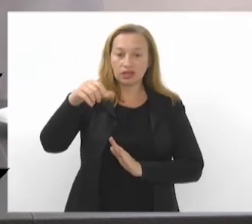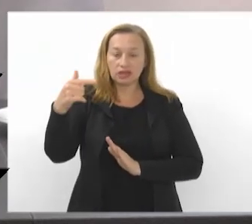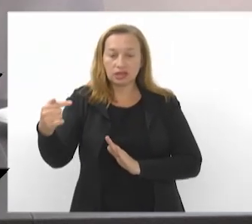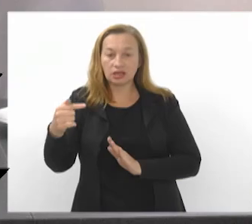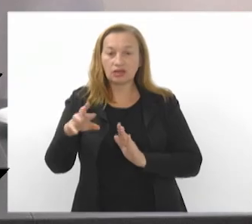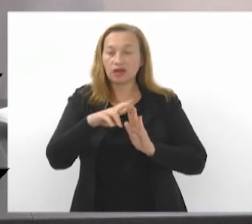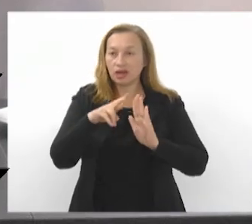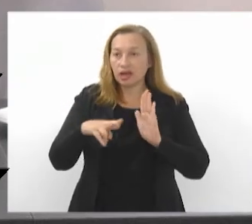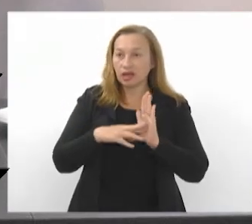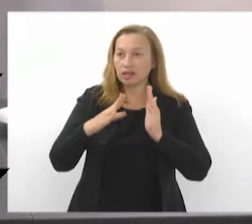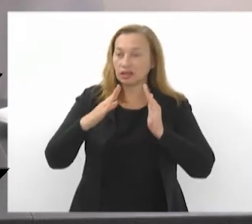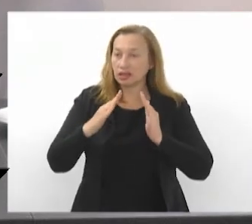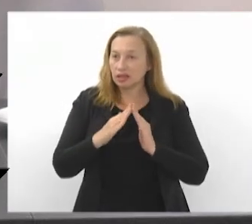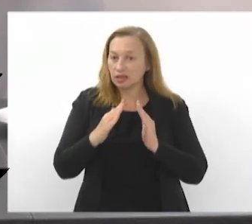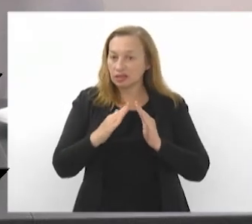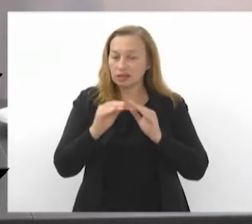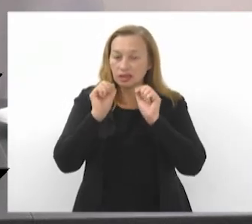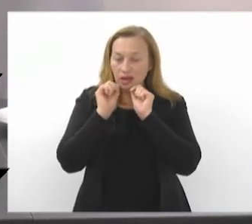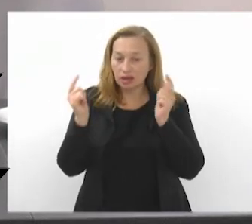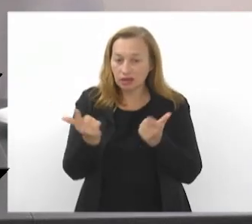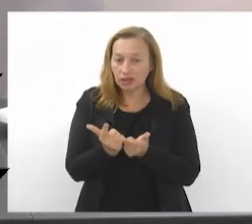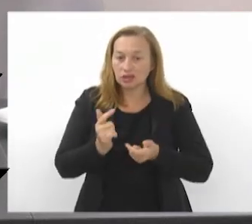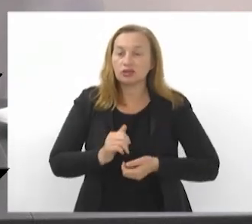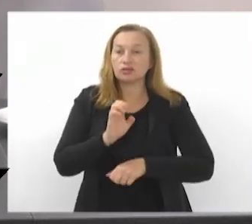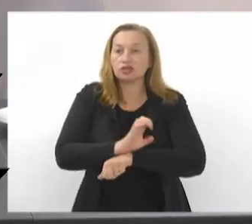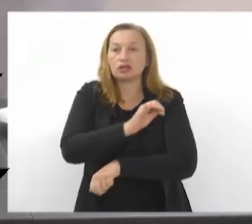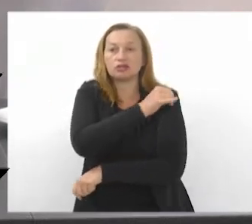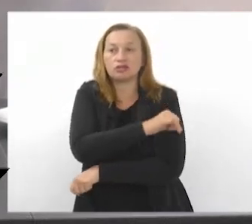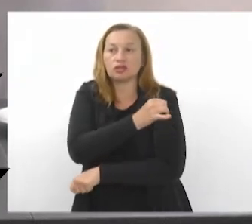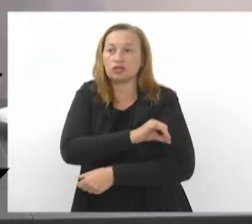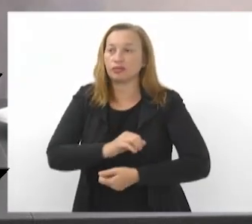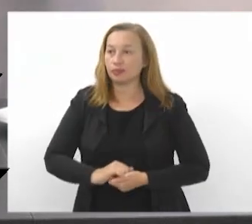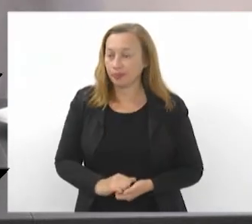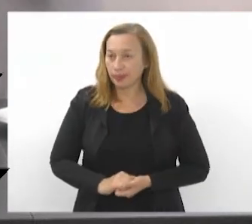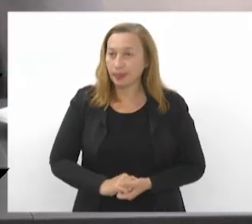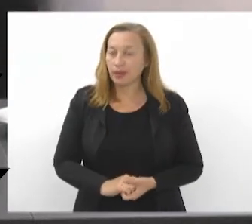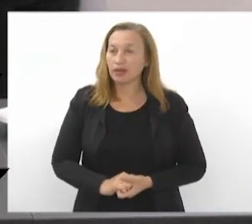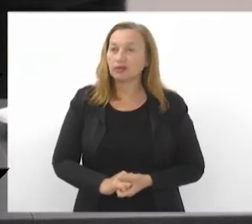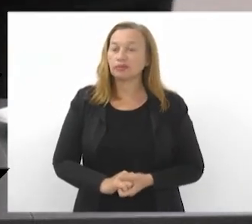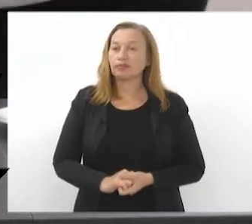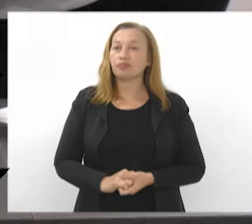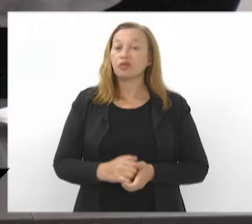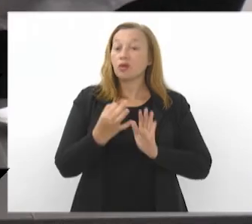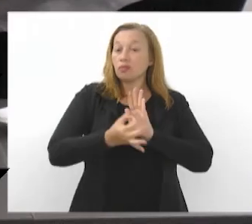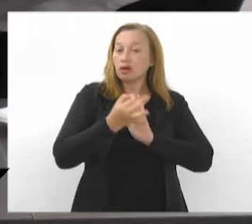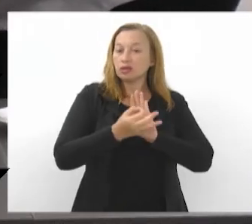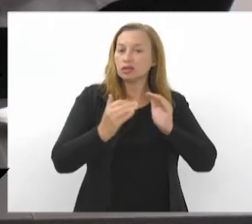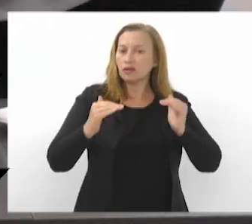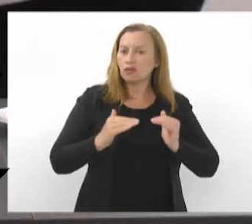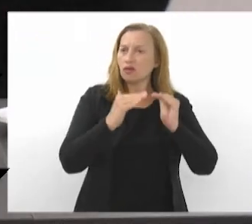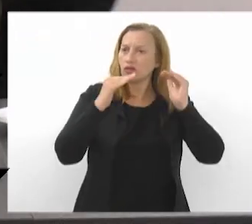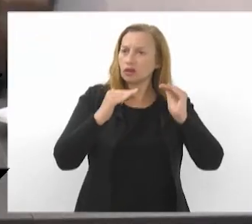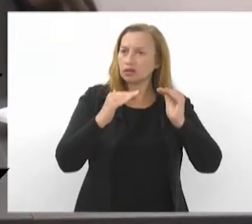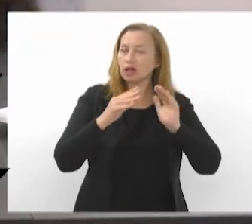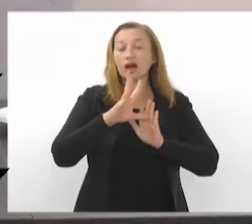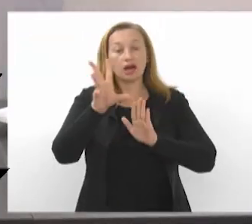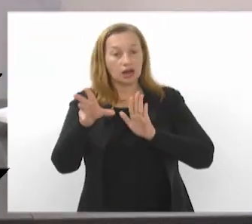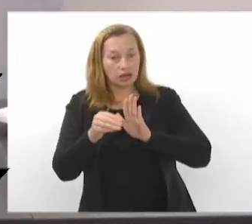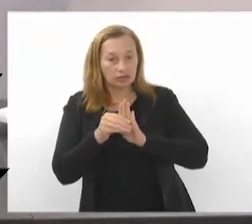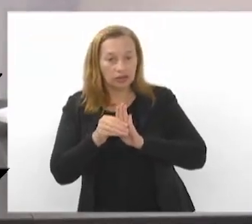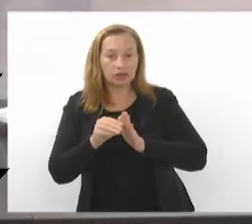regimento interno da Assembleia Legislativa do Estado do Rio de Janeiro. O parecer é favorável à